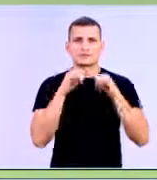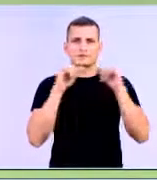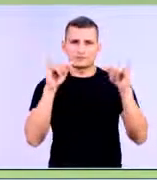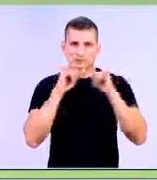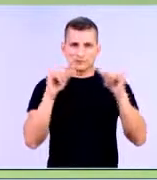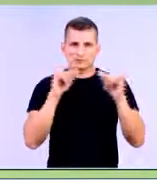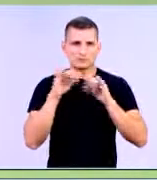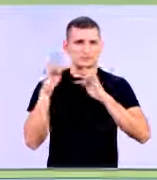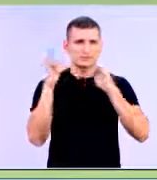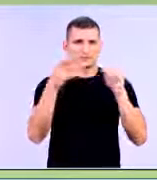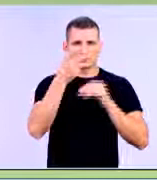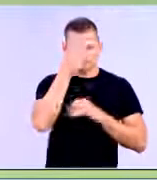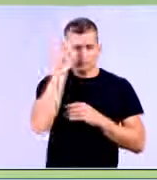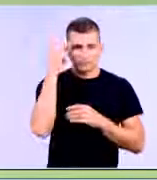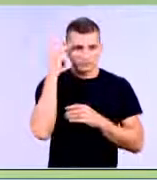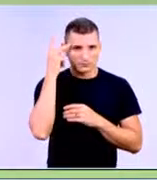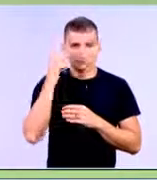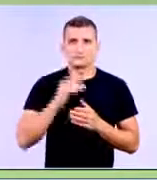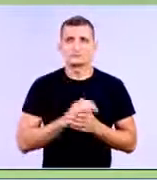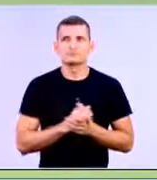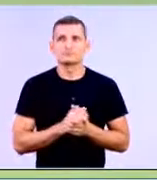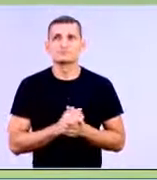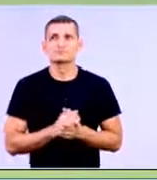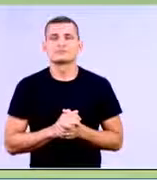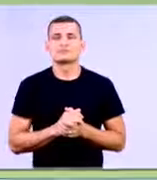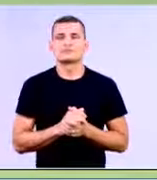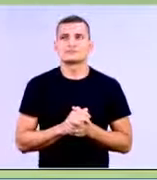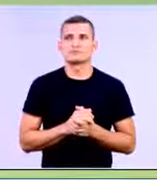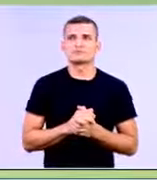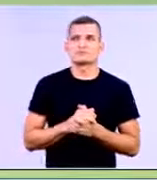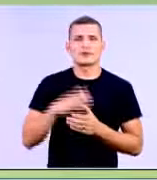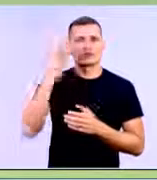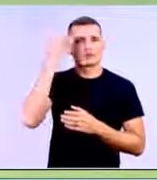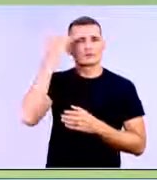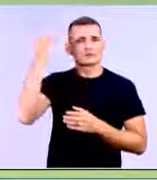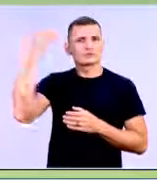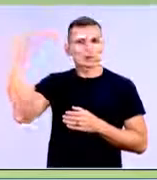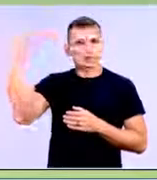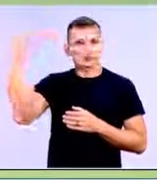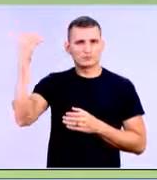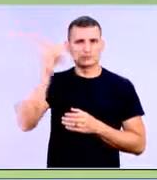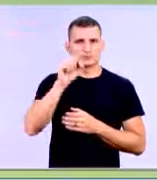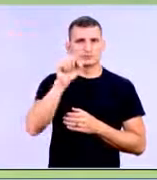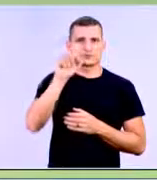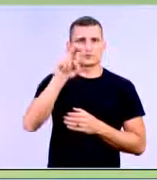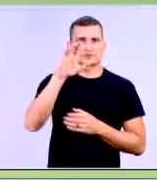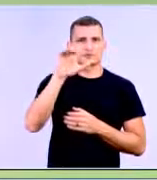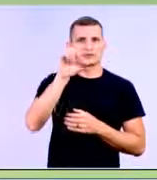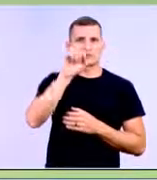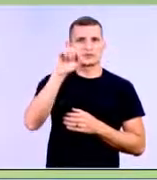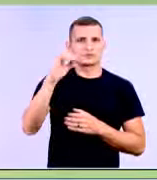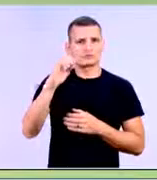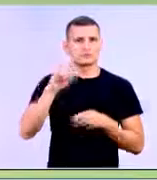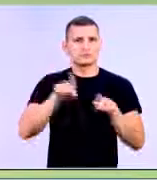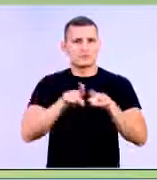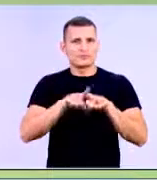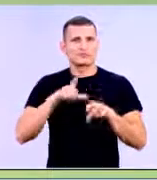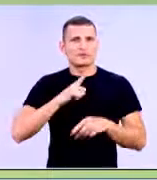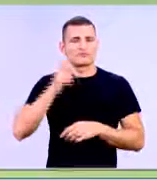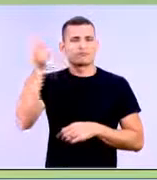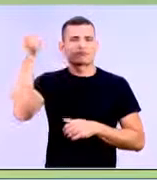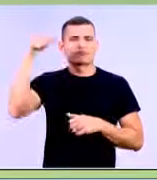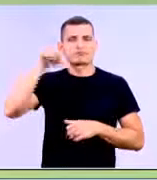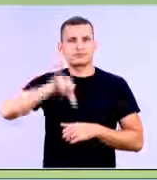para todas as pessoas, tá? Quando a gente fala assim, sucesso, né? Há sucesso e há fracasso. Quais os